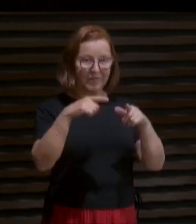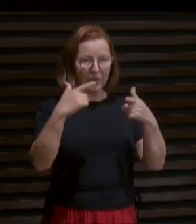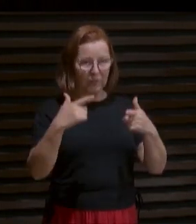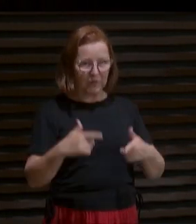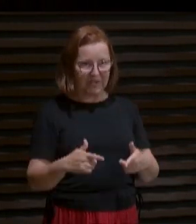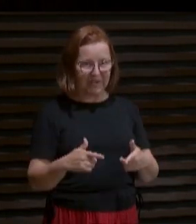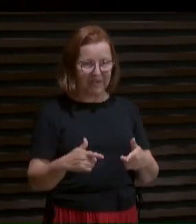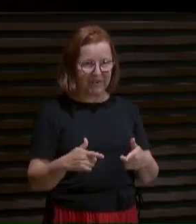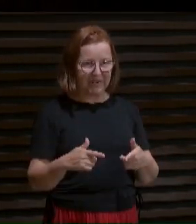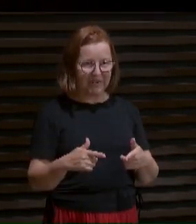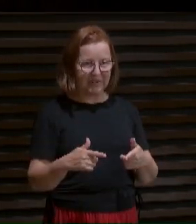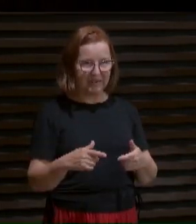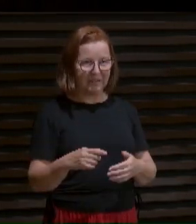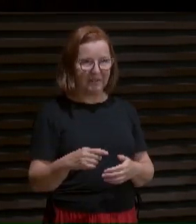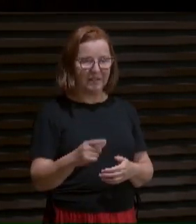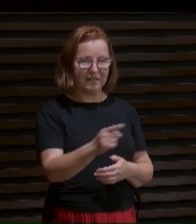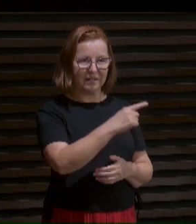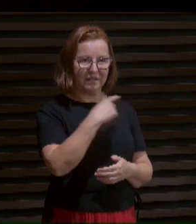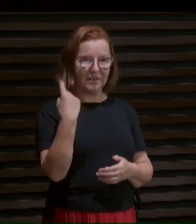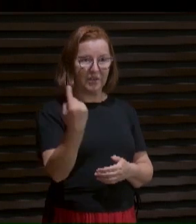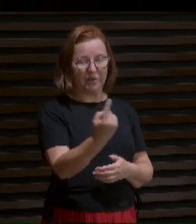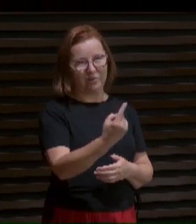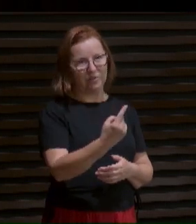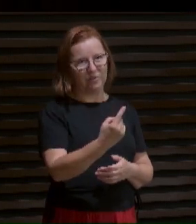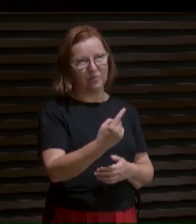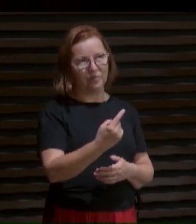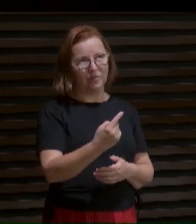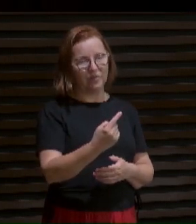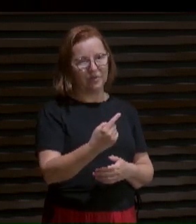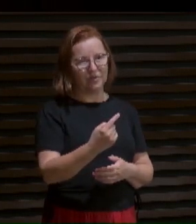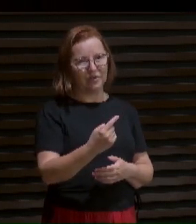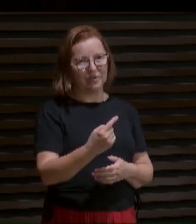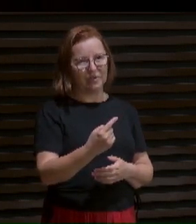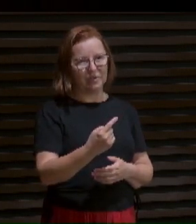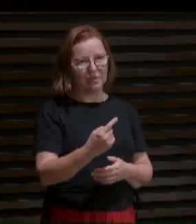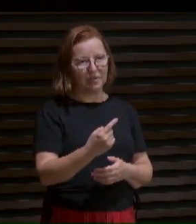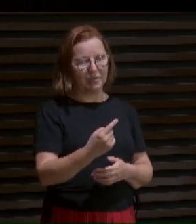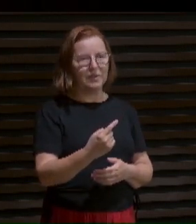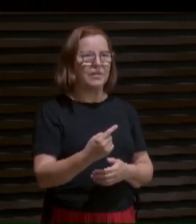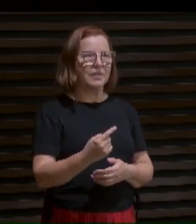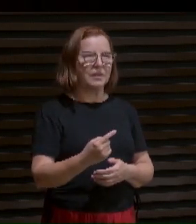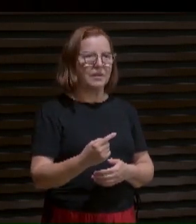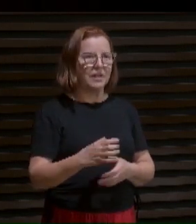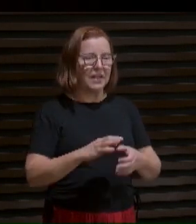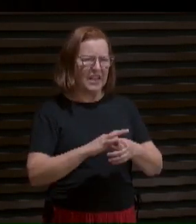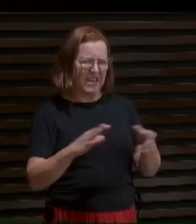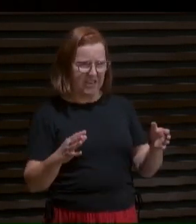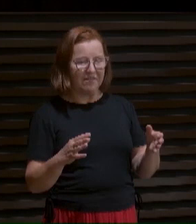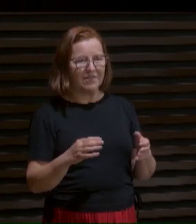nos erradica do direito de impor aos outros os nossos